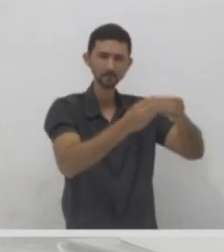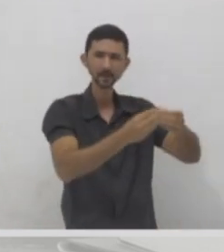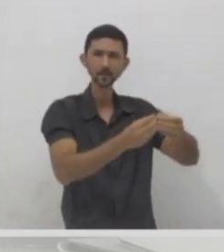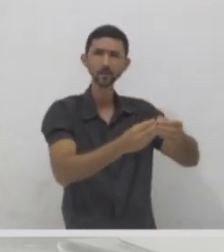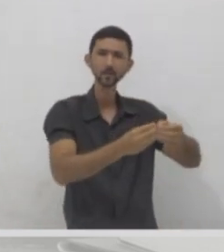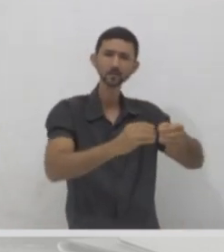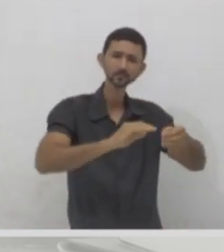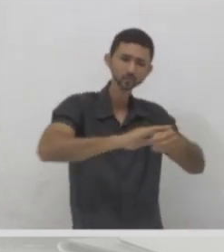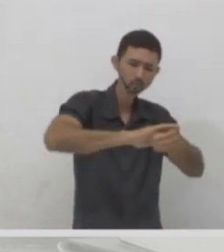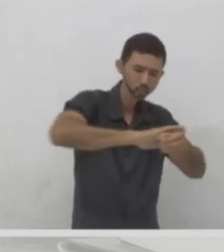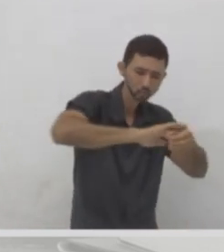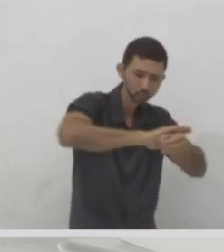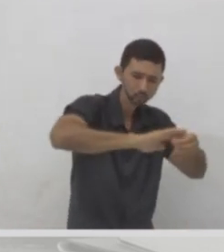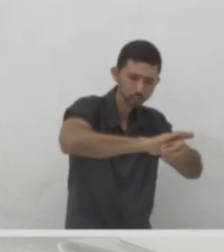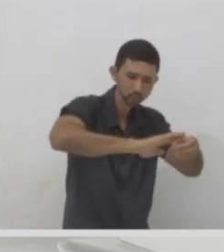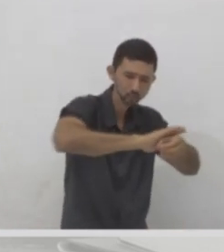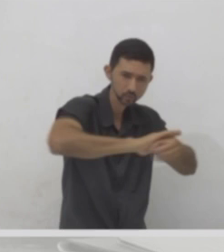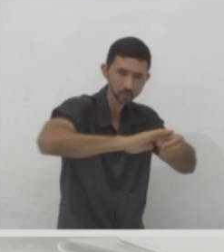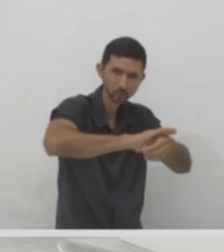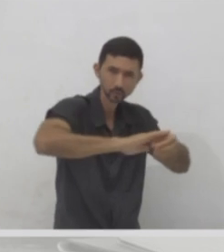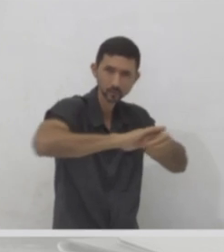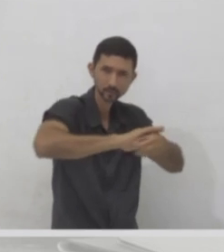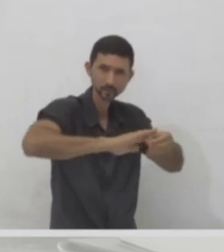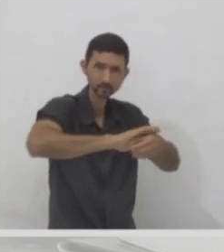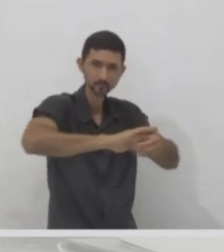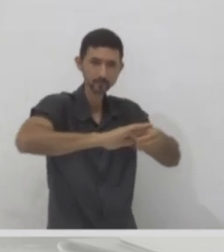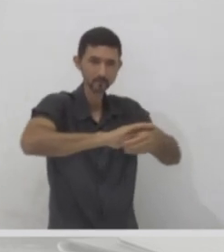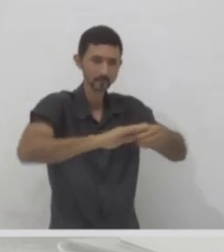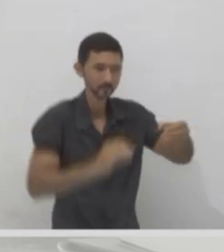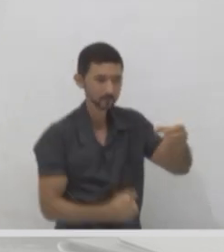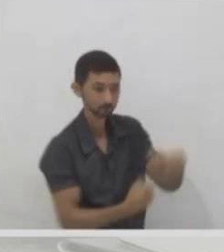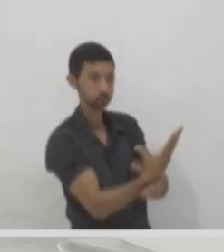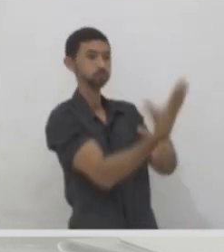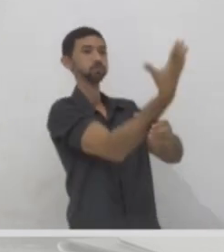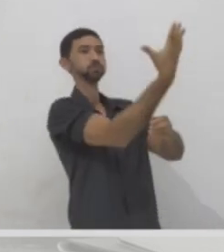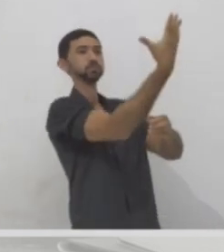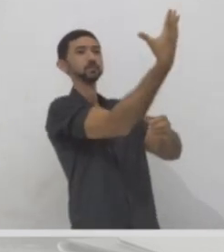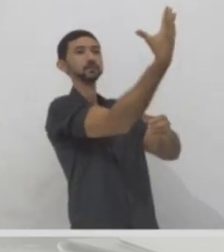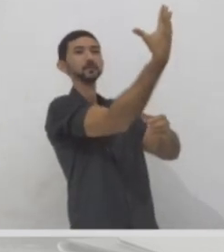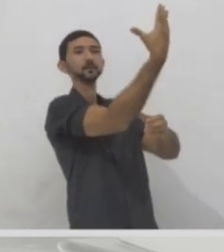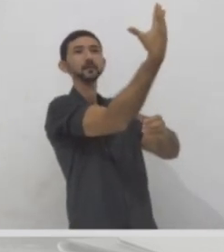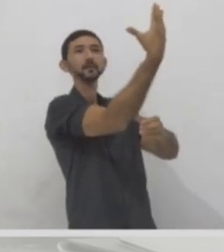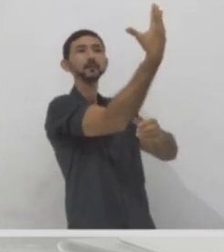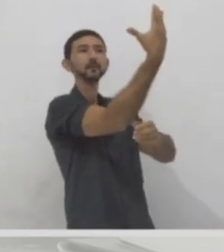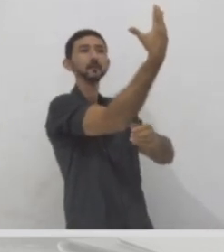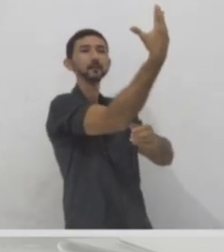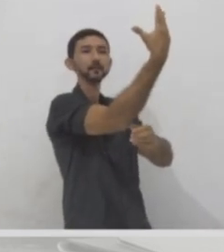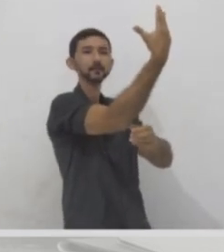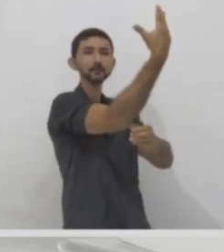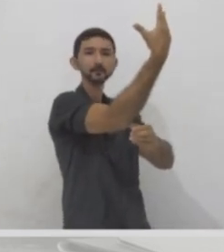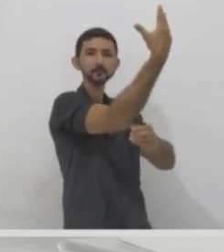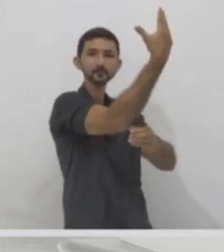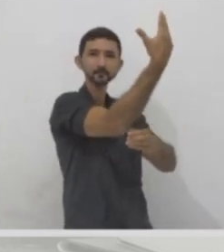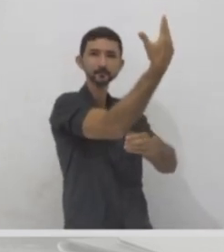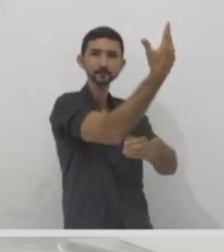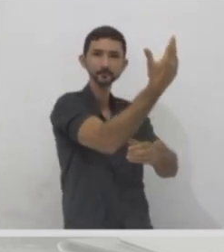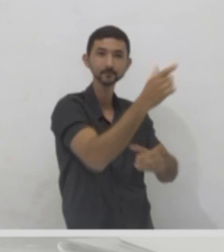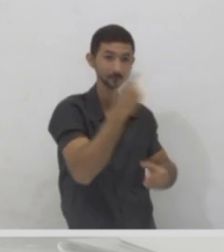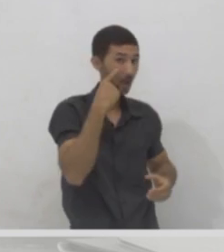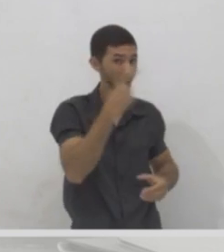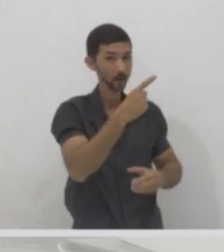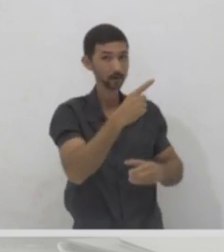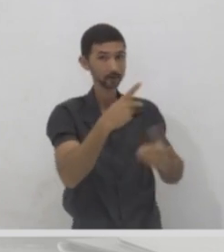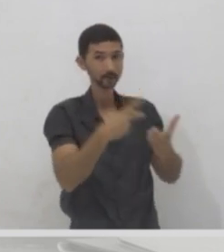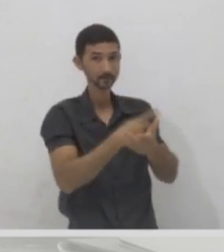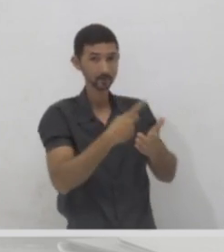a lâmpada, esfregou com força para ver o que acontecia e zás! Surgiu um gênio. Não está acontecendo isso lá na